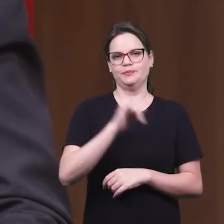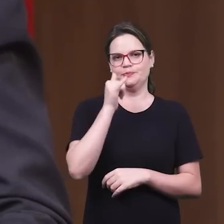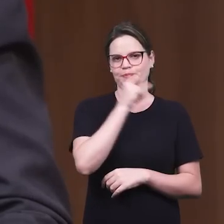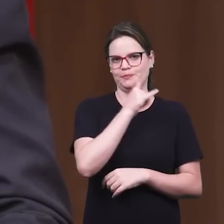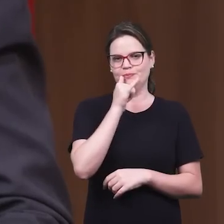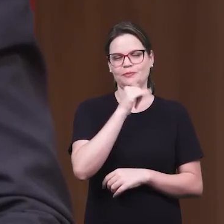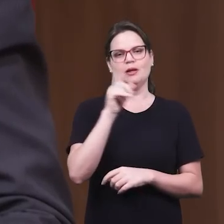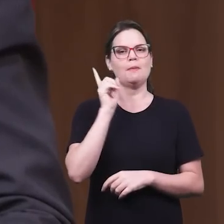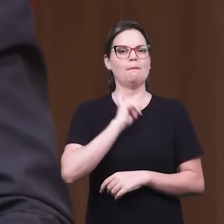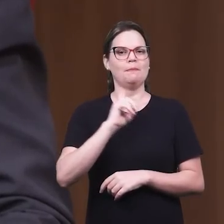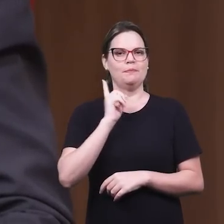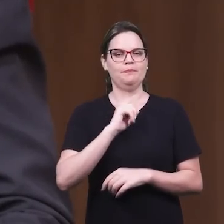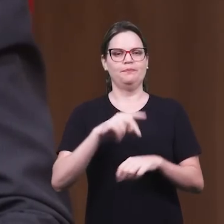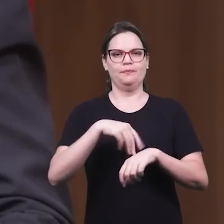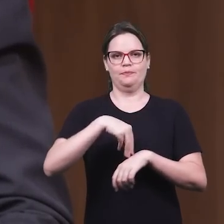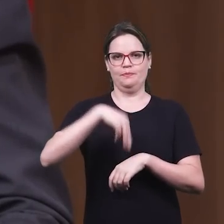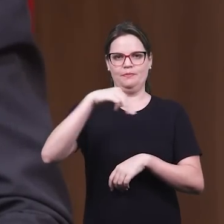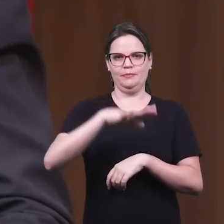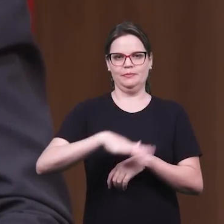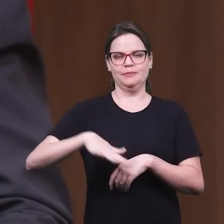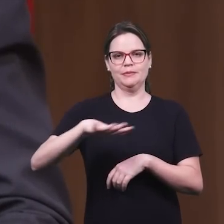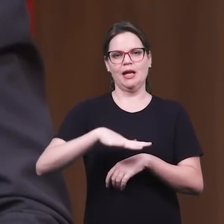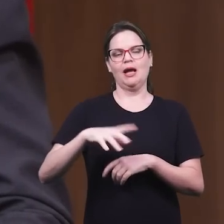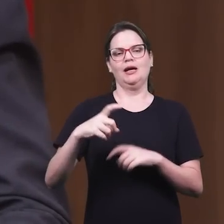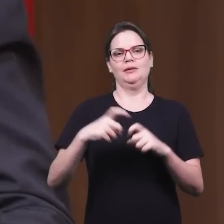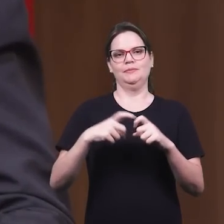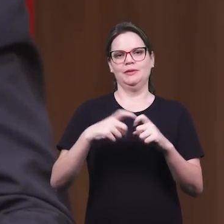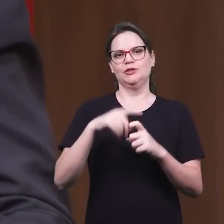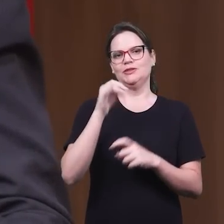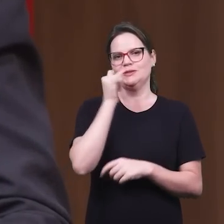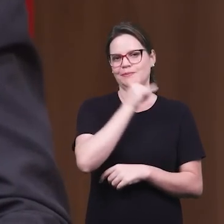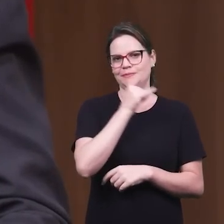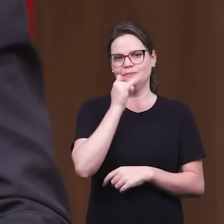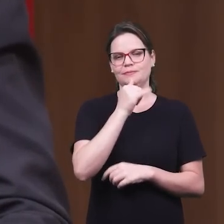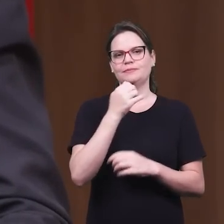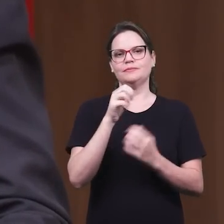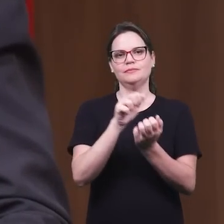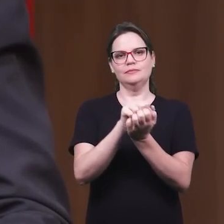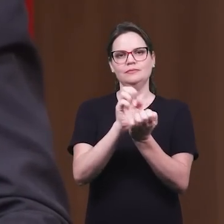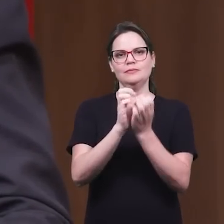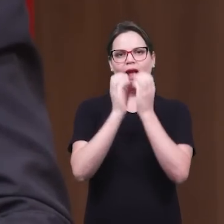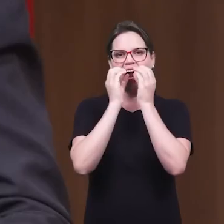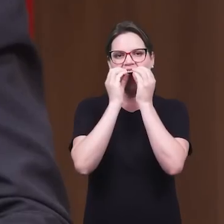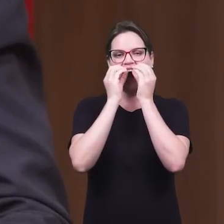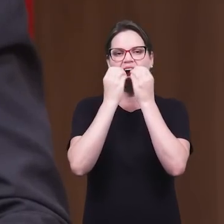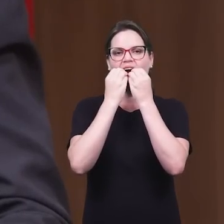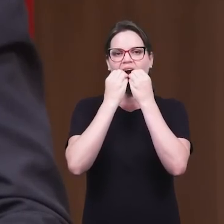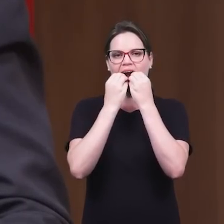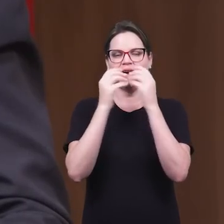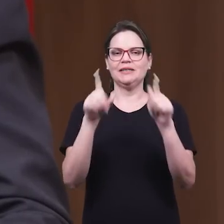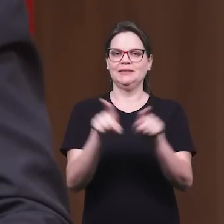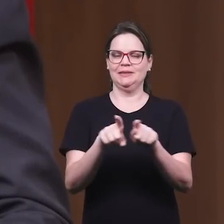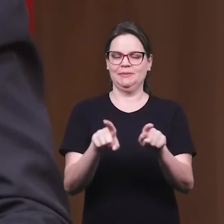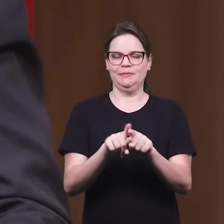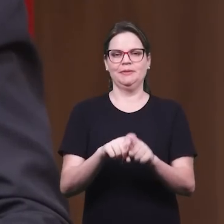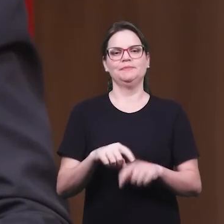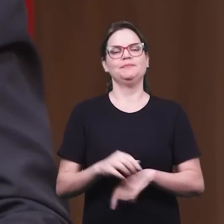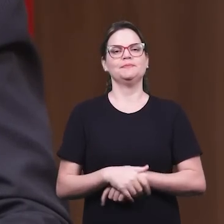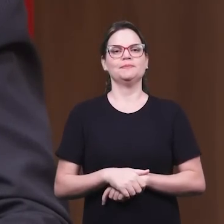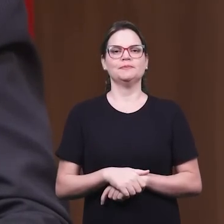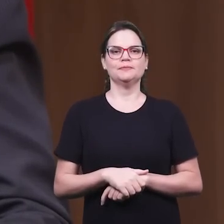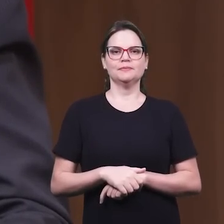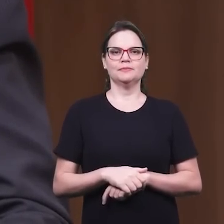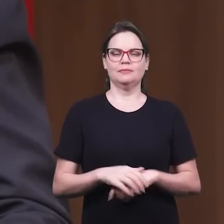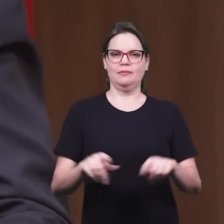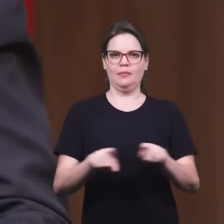PUC Minas, mestre em clínicas odontológicas, área de prótese dentária também pela PUC, e é